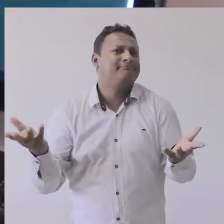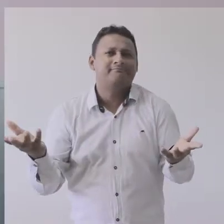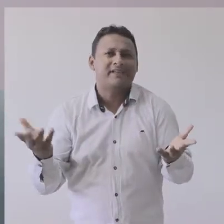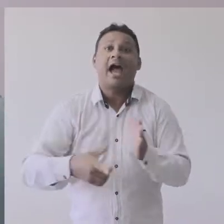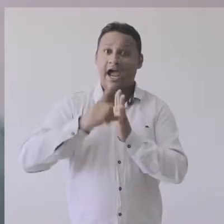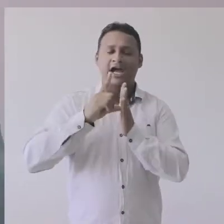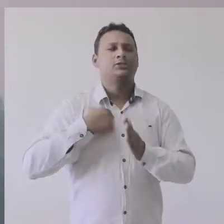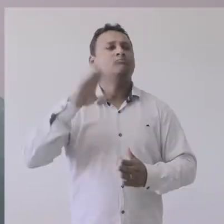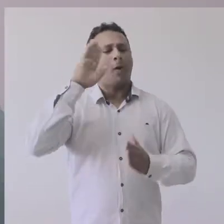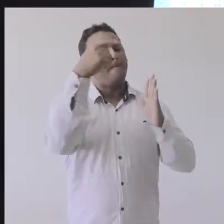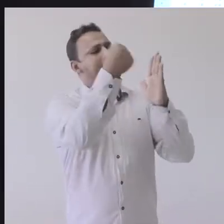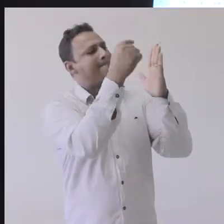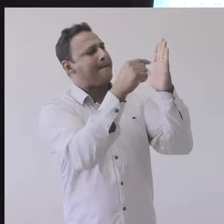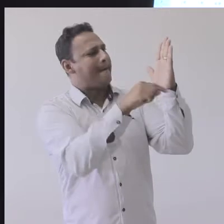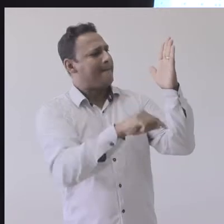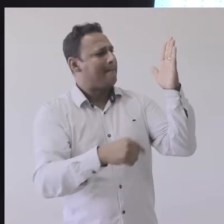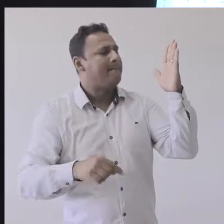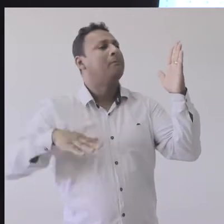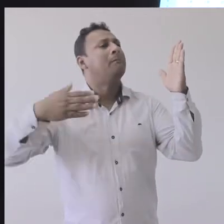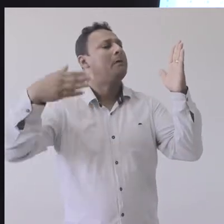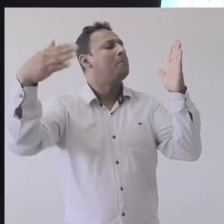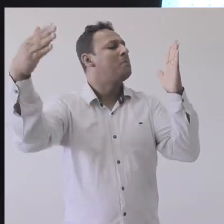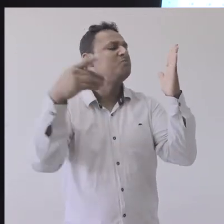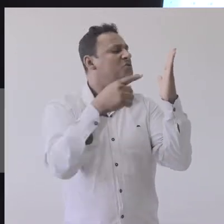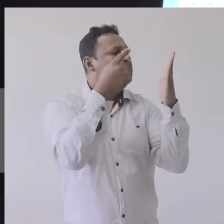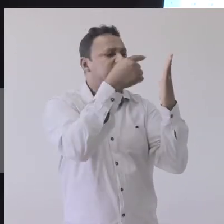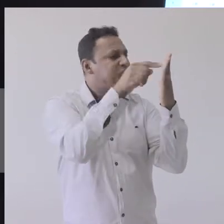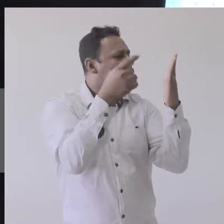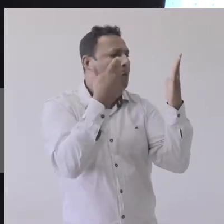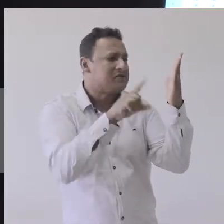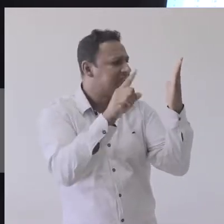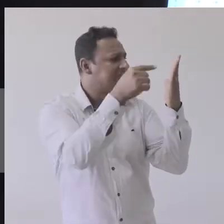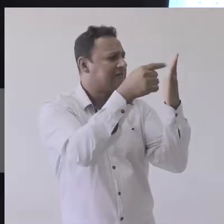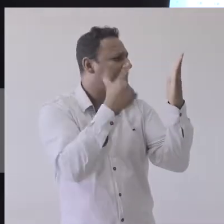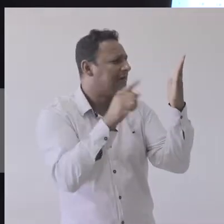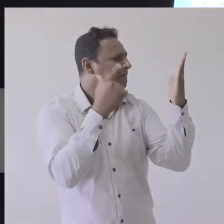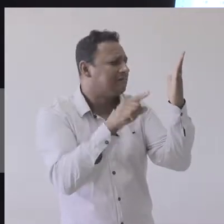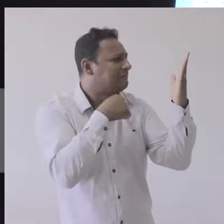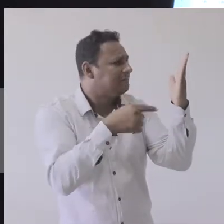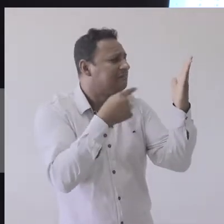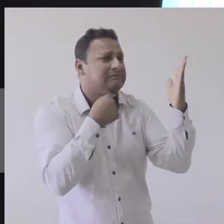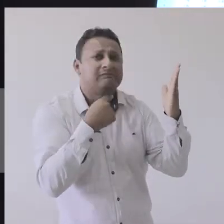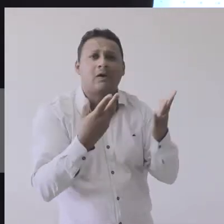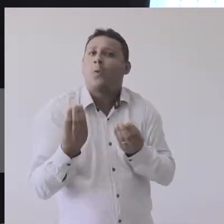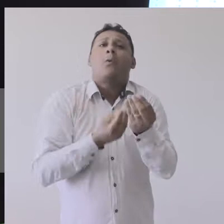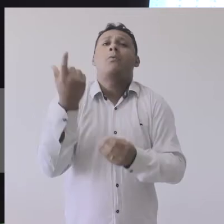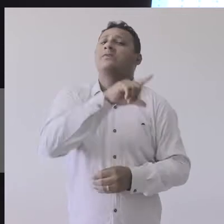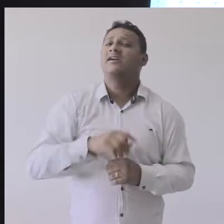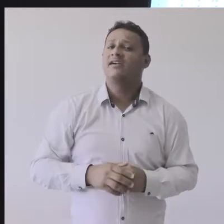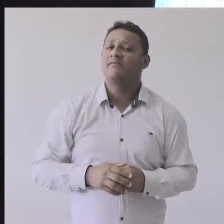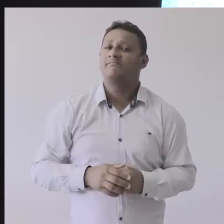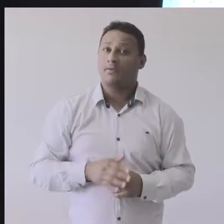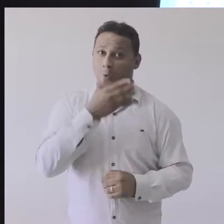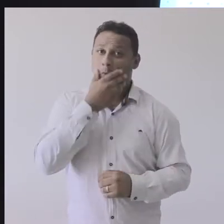de promessas não cumpridas. Como é que a gente pode traçar metas de vida pessoal? Elas são muito dependentes de fatores